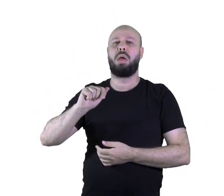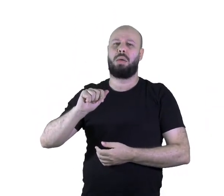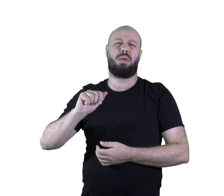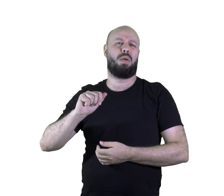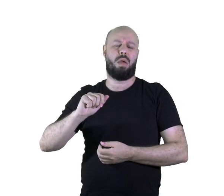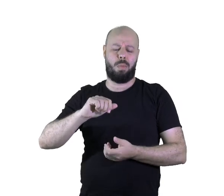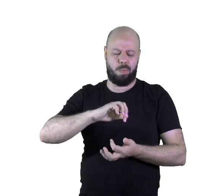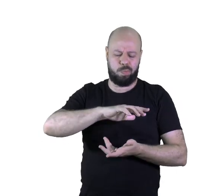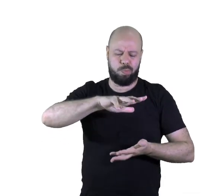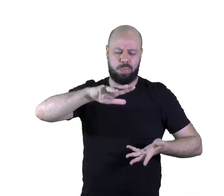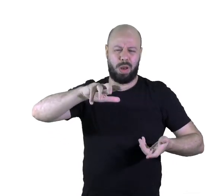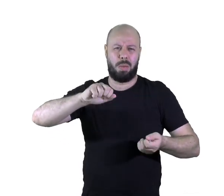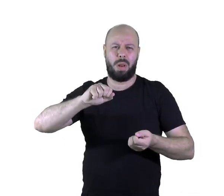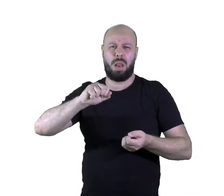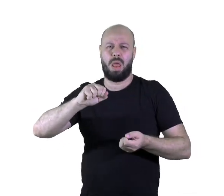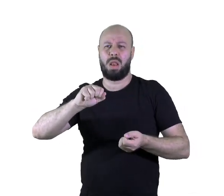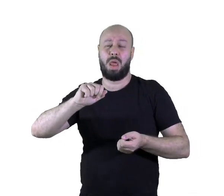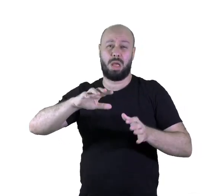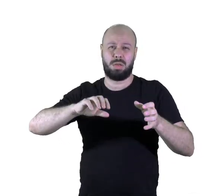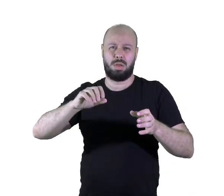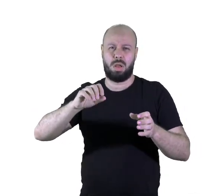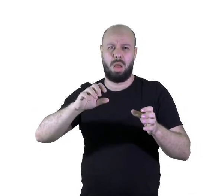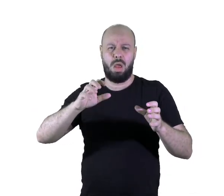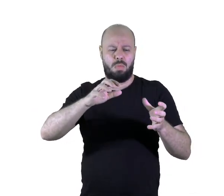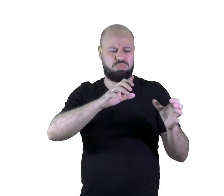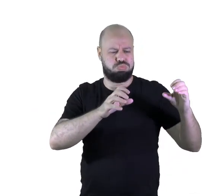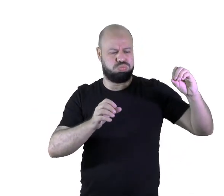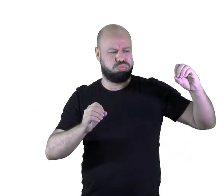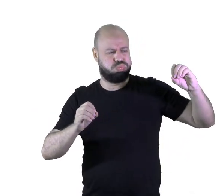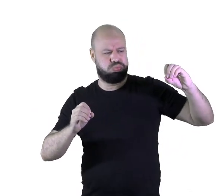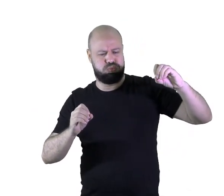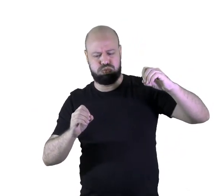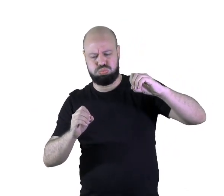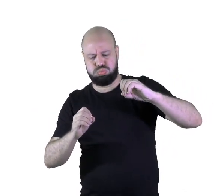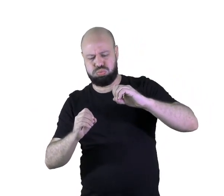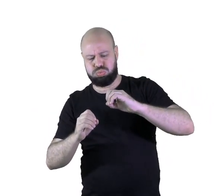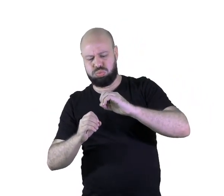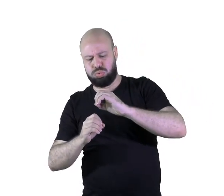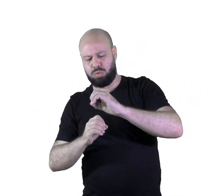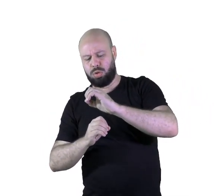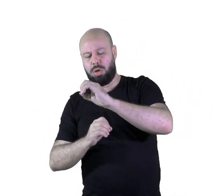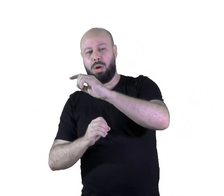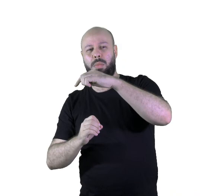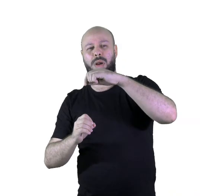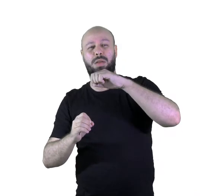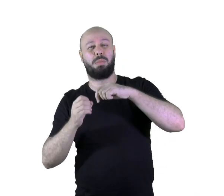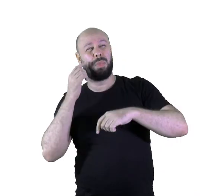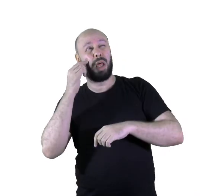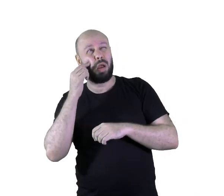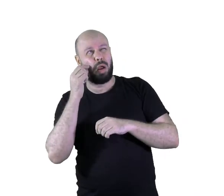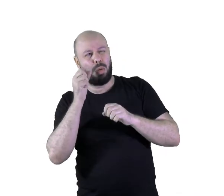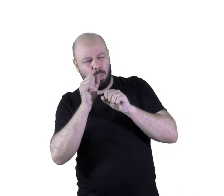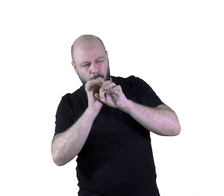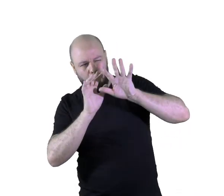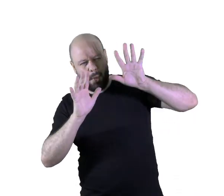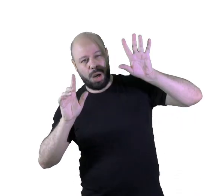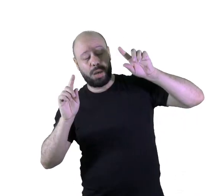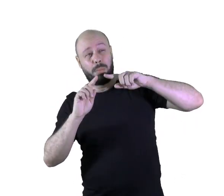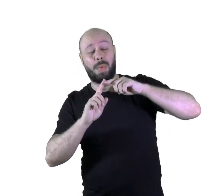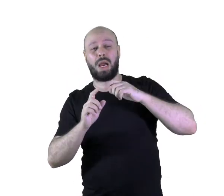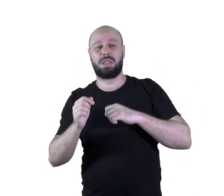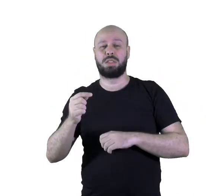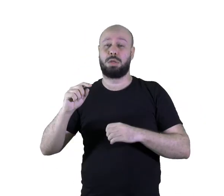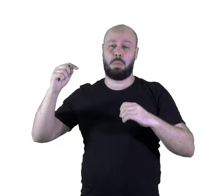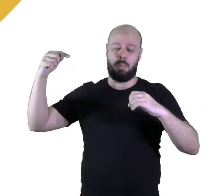planetas e cometas, né, que quando entram na Terra tem aquele brilho, mas não confundam os meteoroides com os